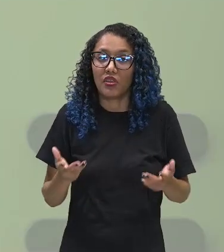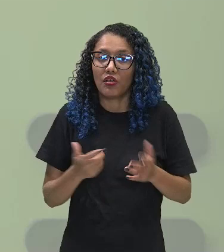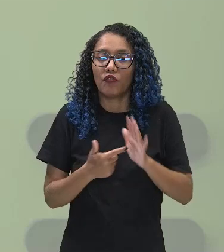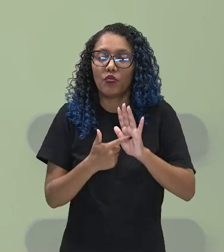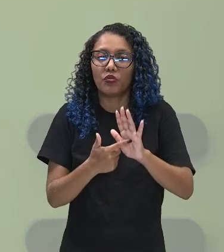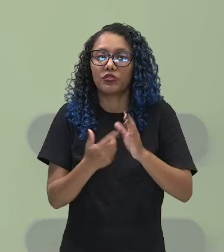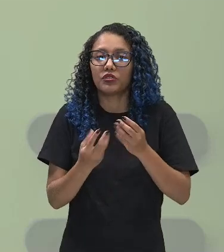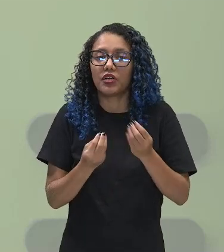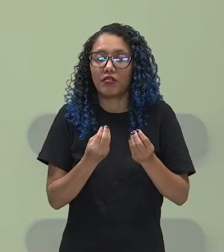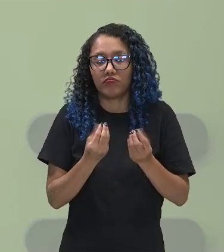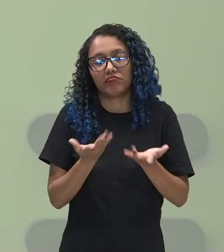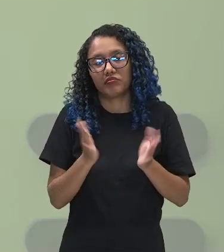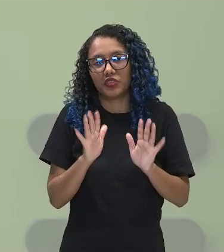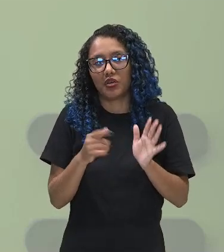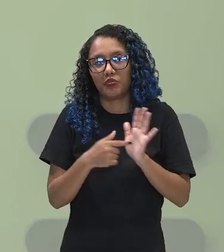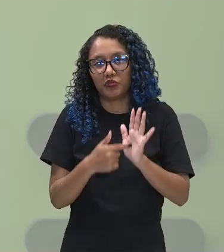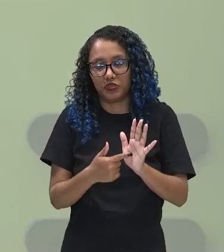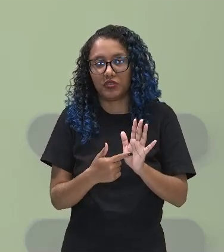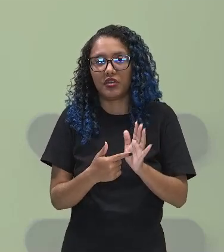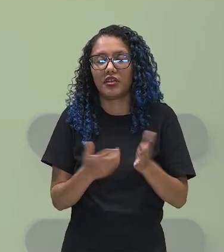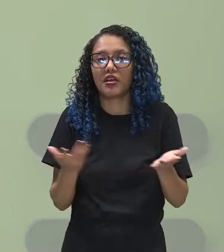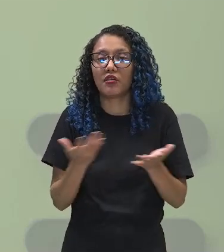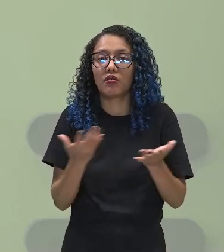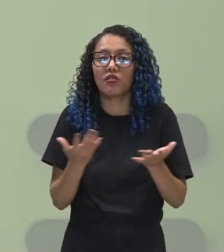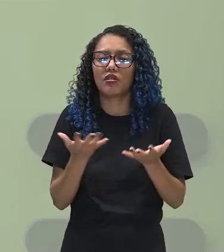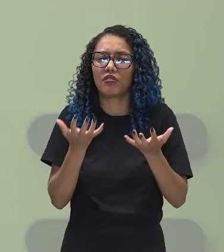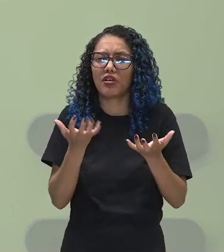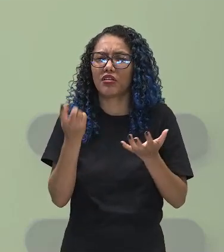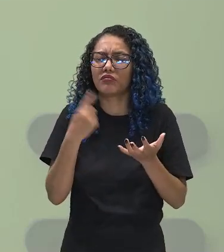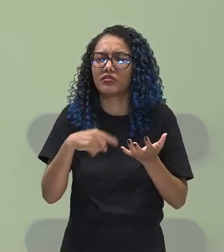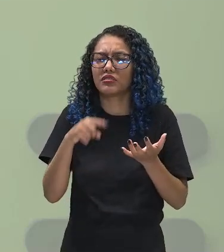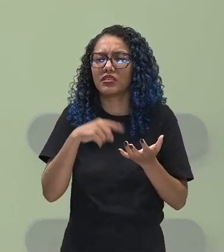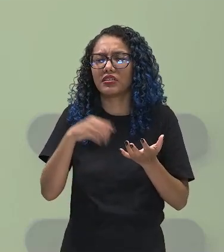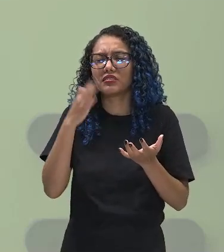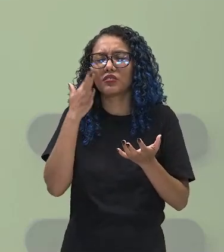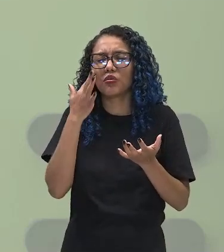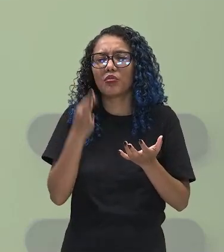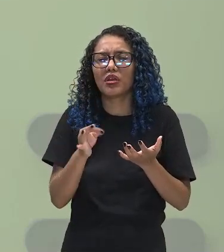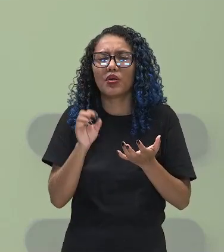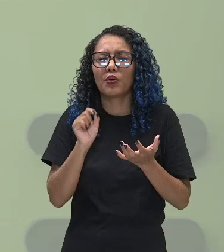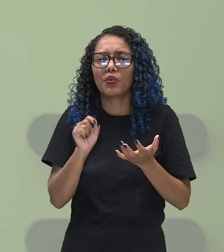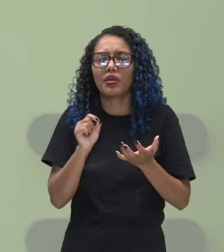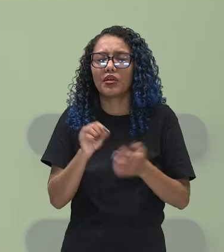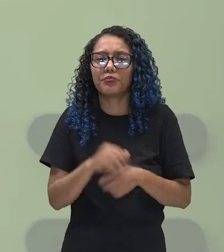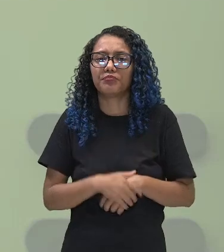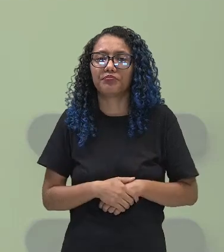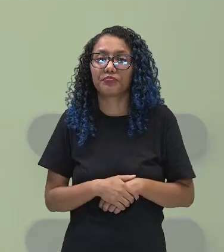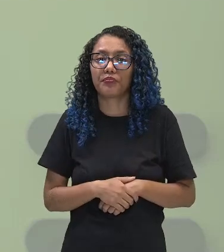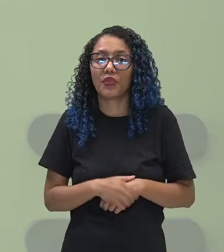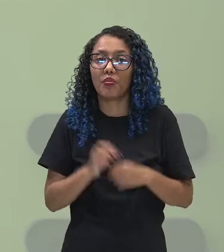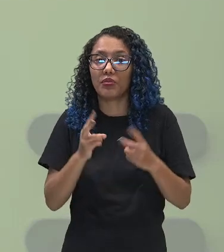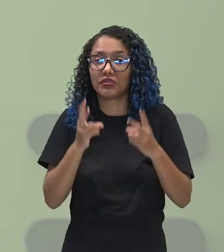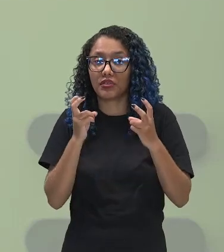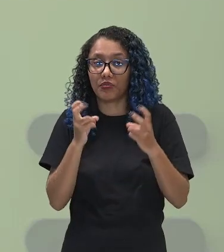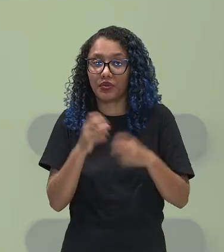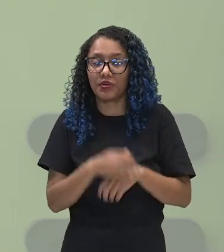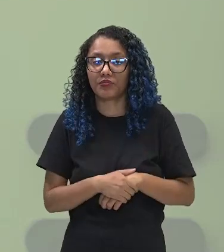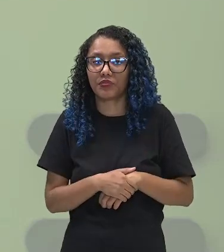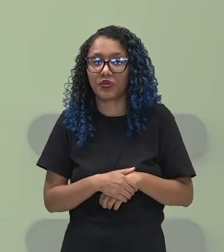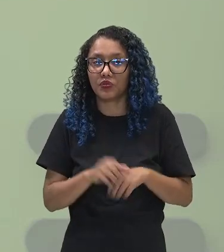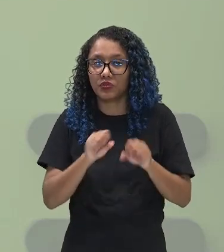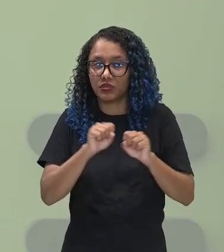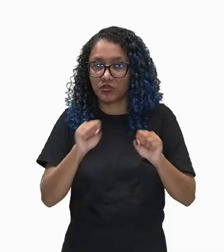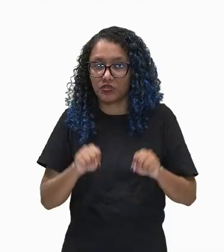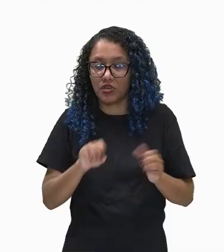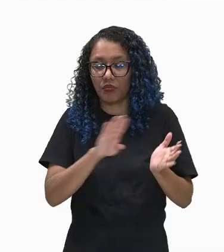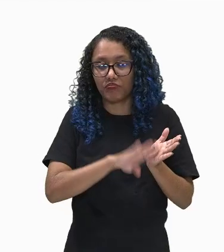urinário. Agora, eu quero que vocês tenham entendimento, até aqui, da diferença entre sistema urinário e o